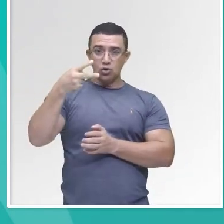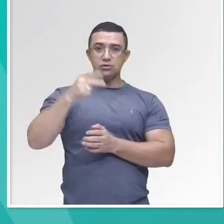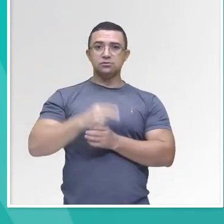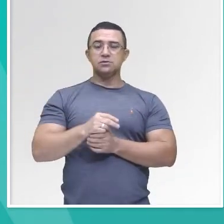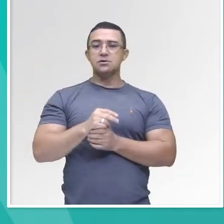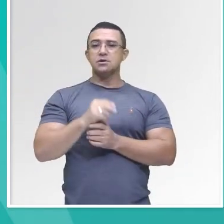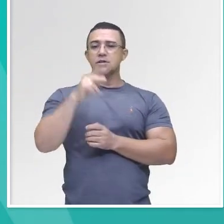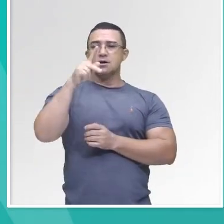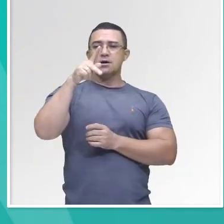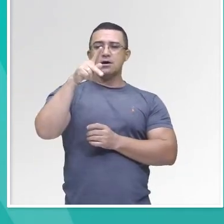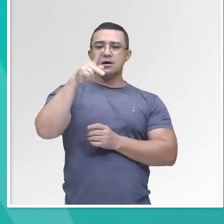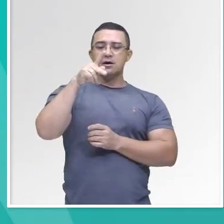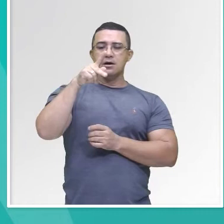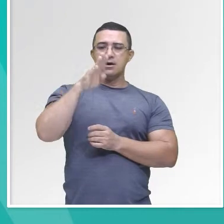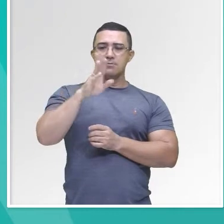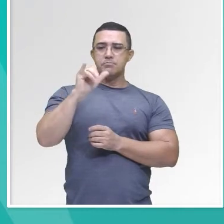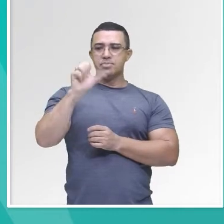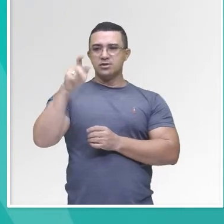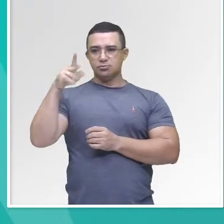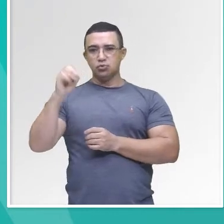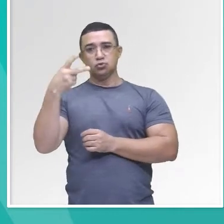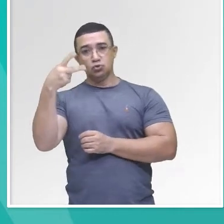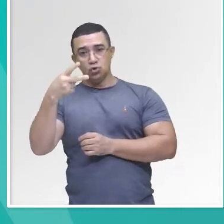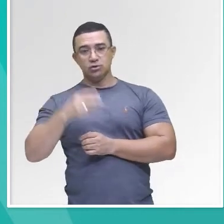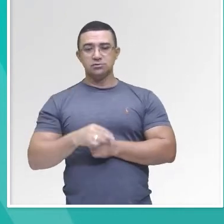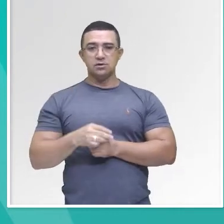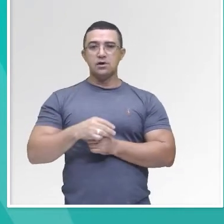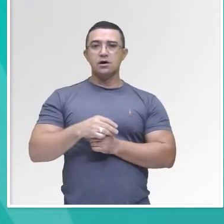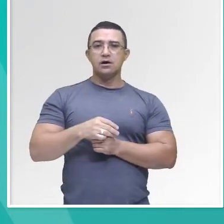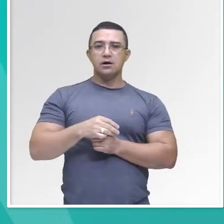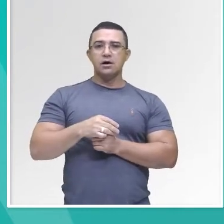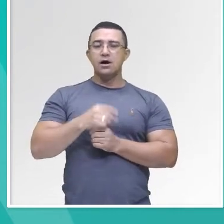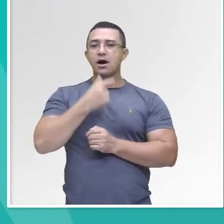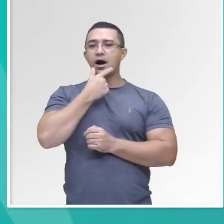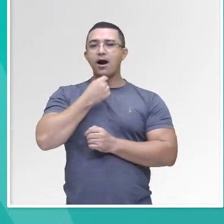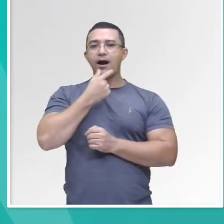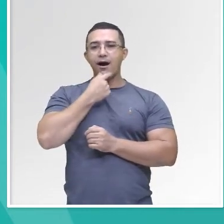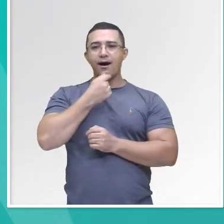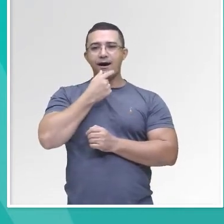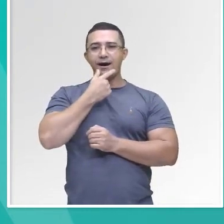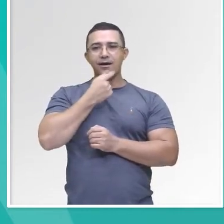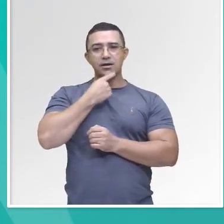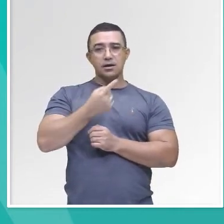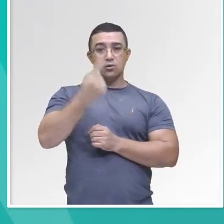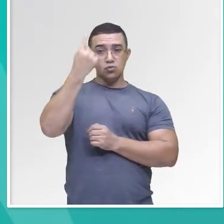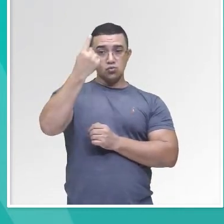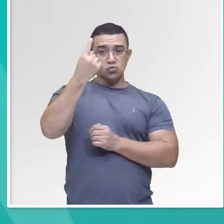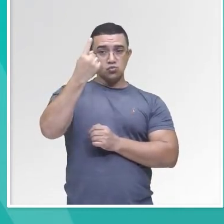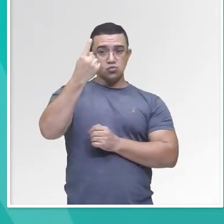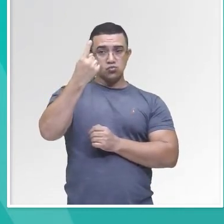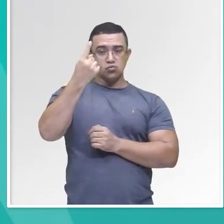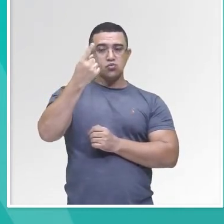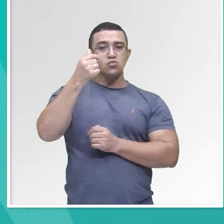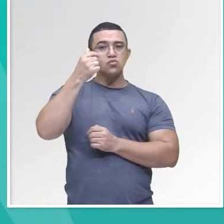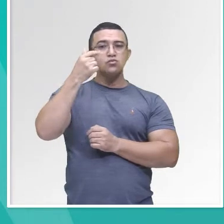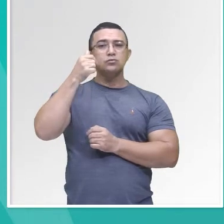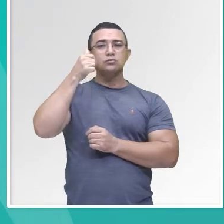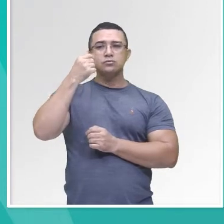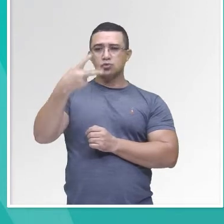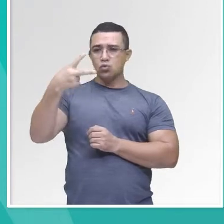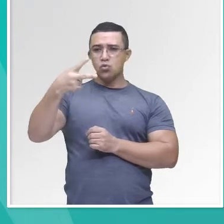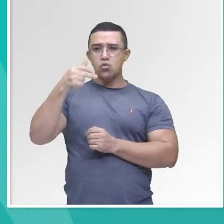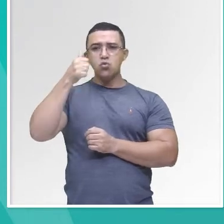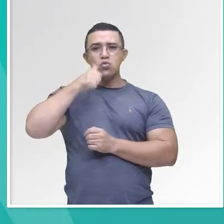bispos, uma dama ou rainha e um rei, tá certo? Então, essas são as peças que vocês